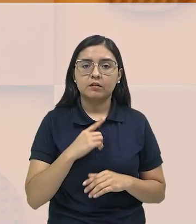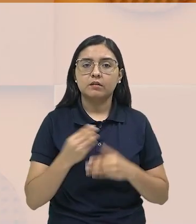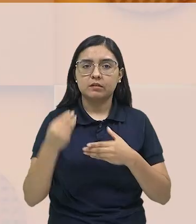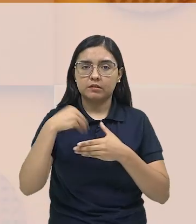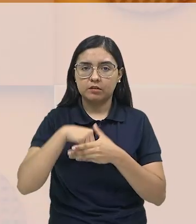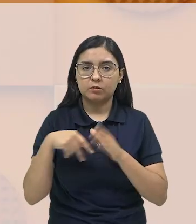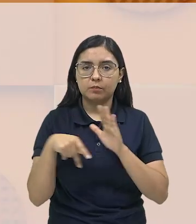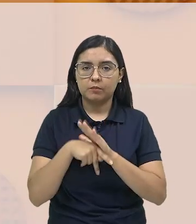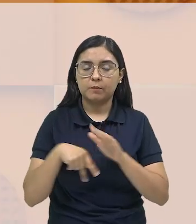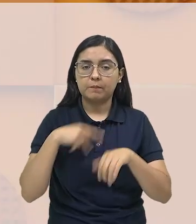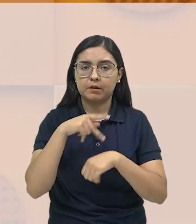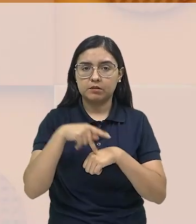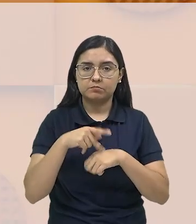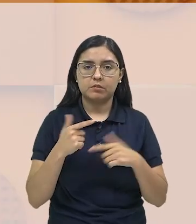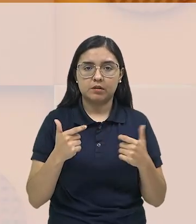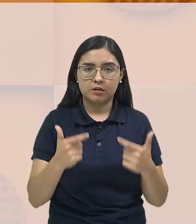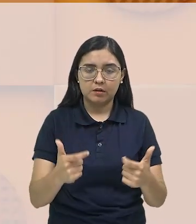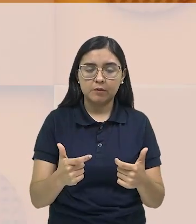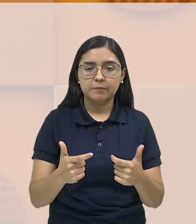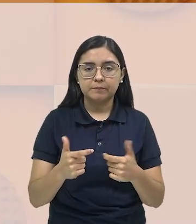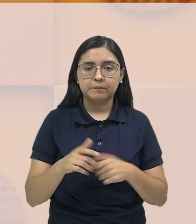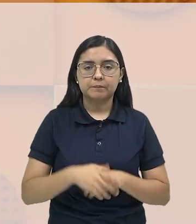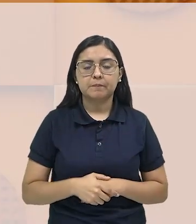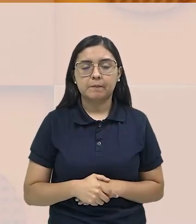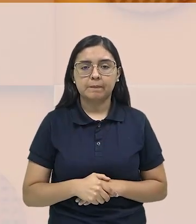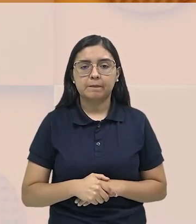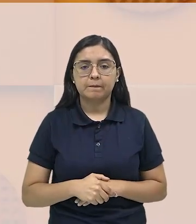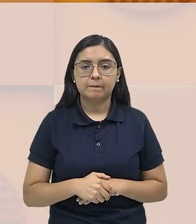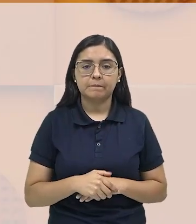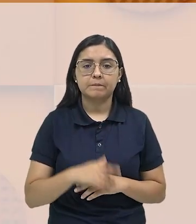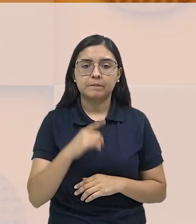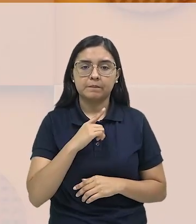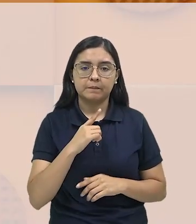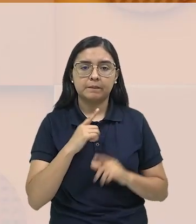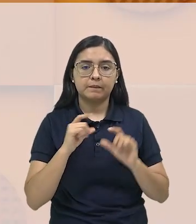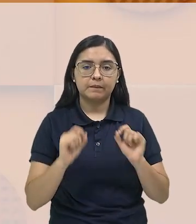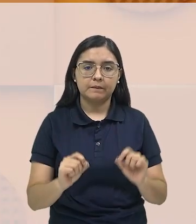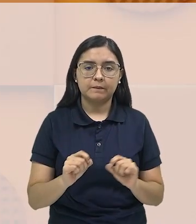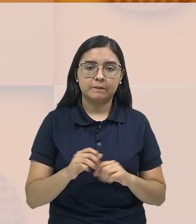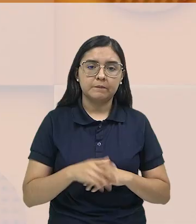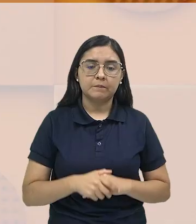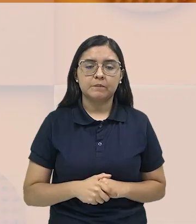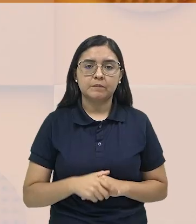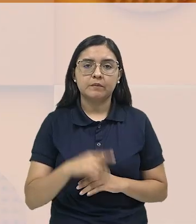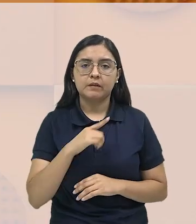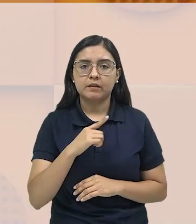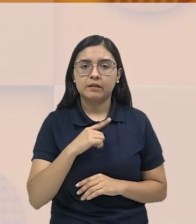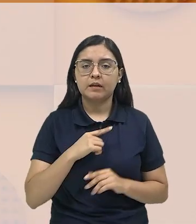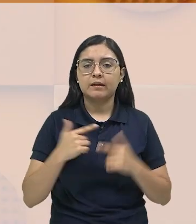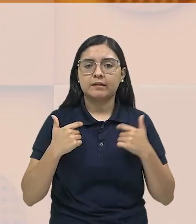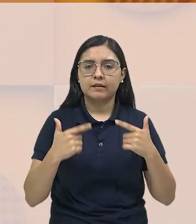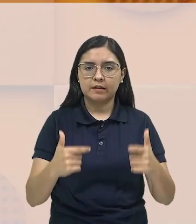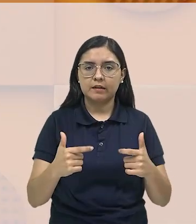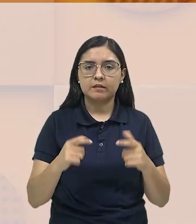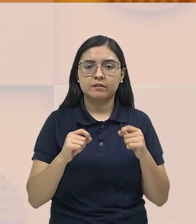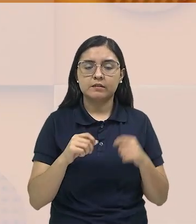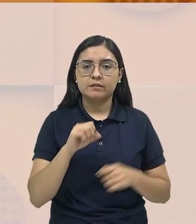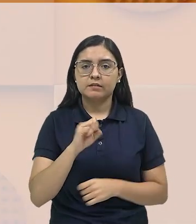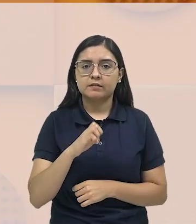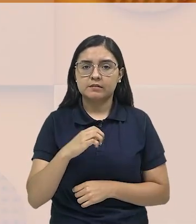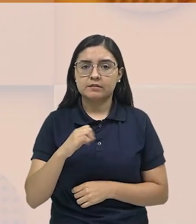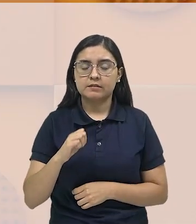do próprio país, tá? Uma guerra civil americana chamada Guerra de Secessão, ou seja, guerra